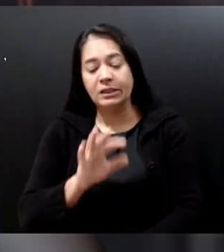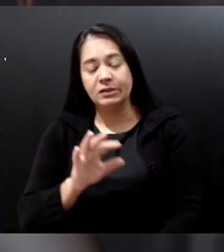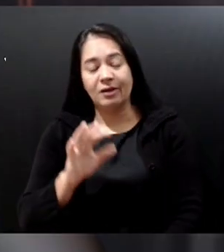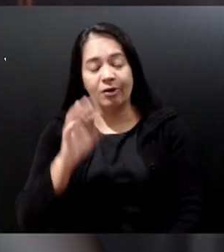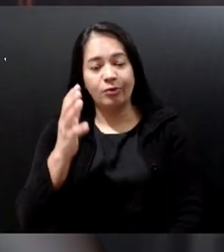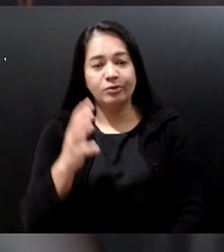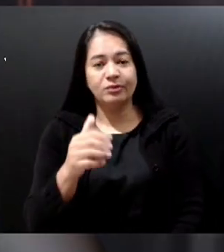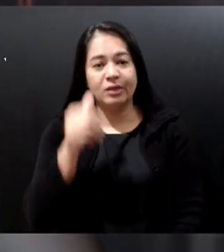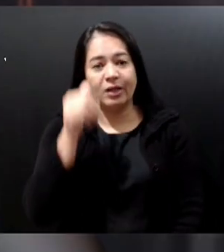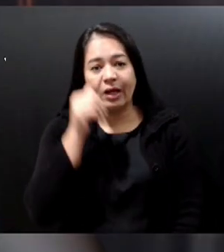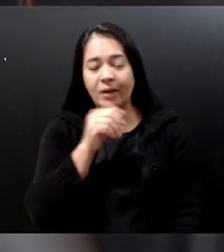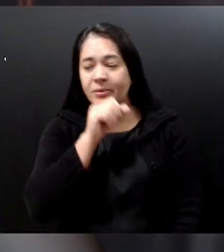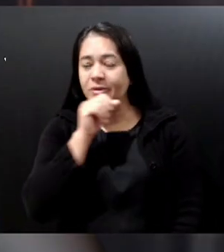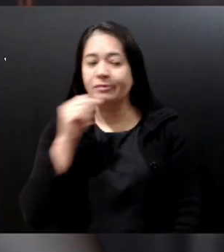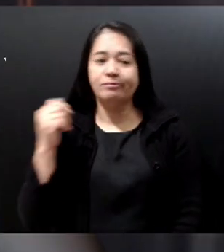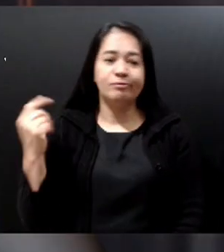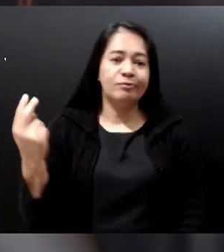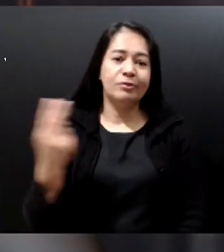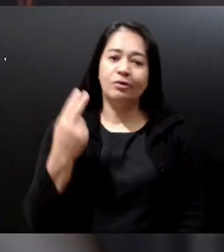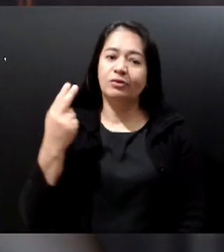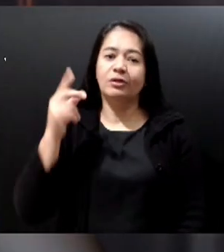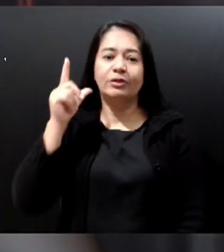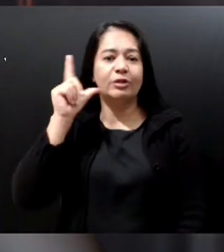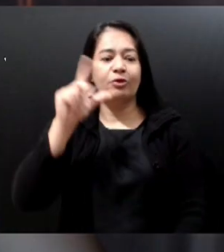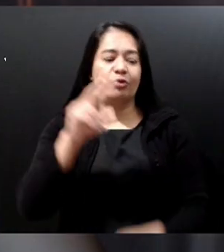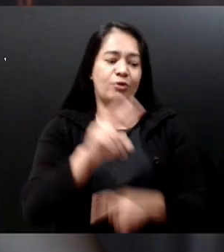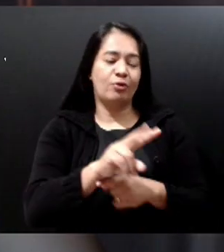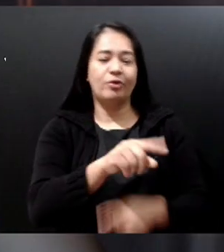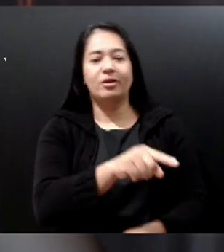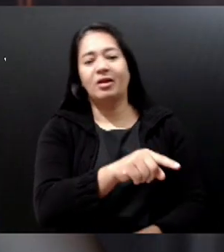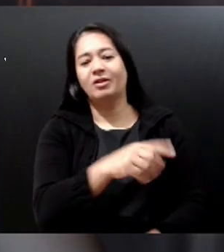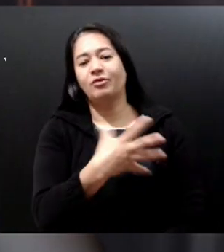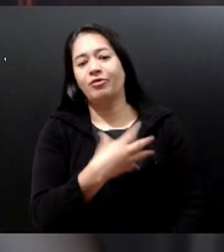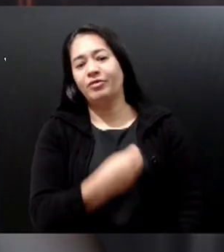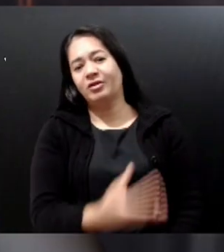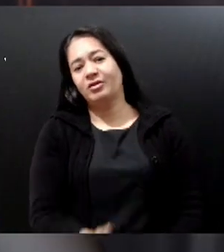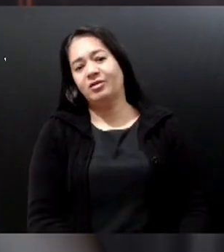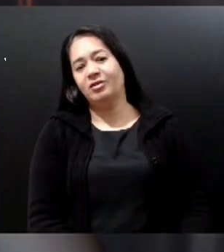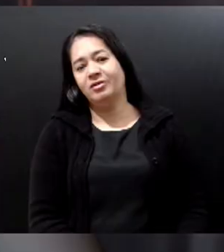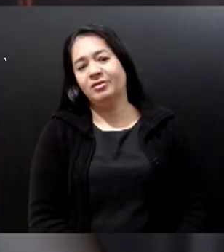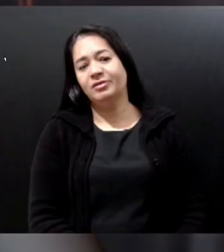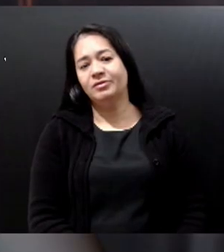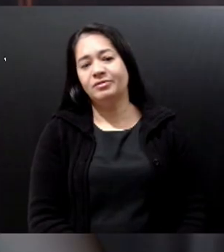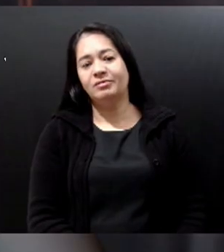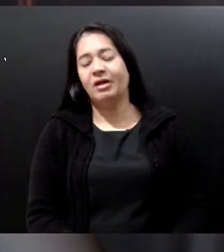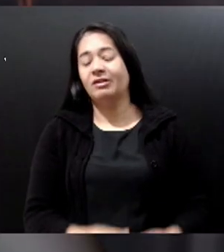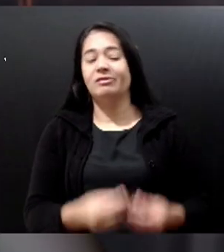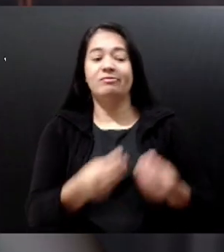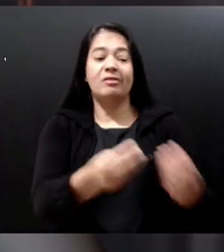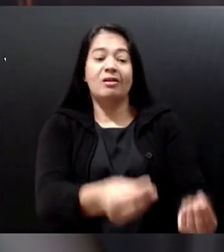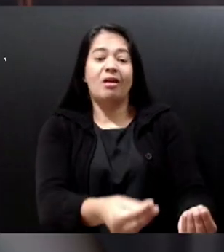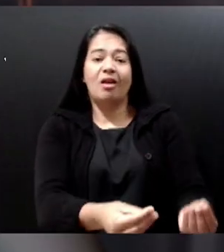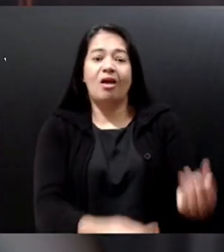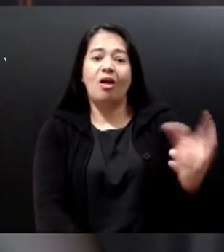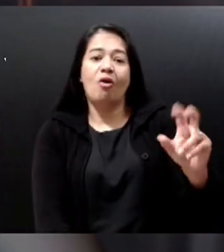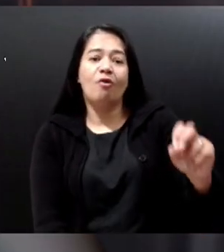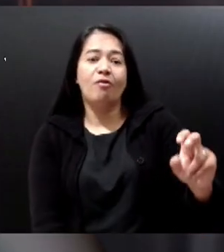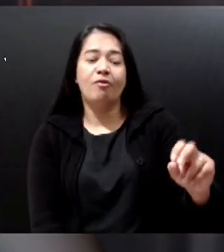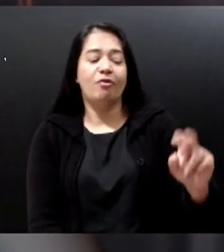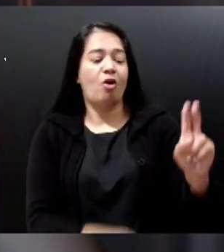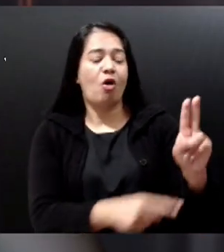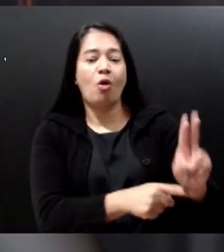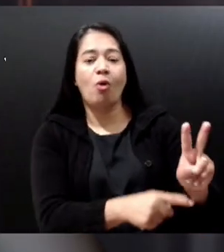consegue cuidar, né, do seu filho e acaba entregando para a avó, porque não